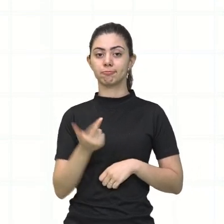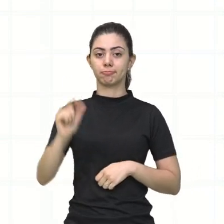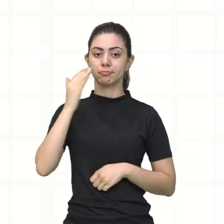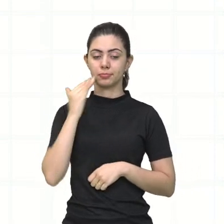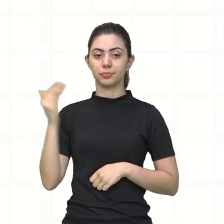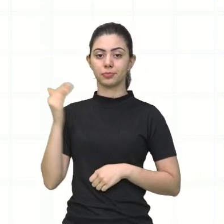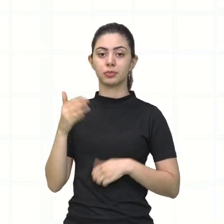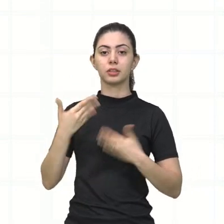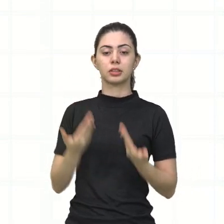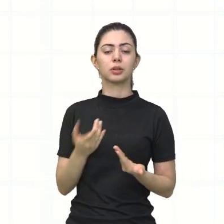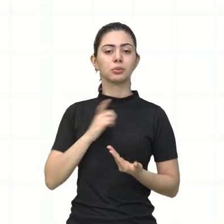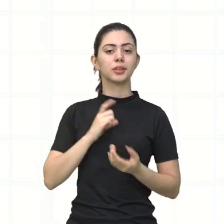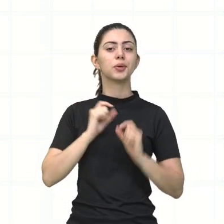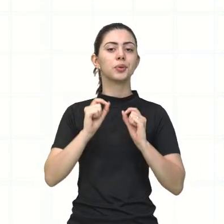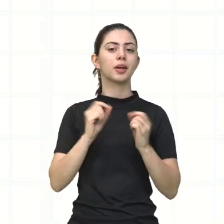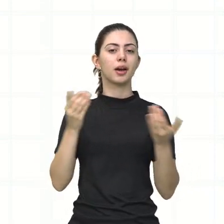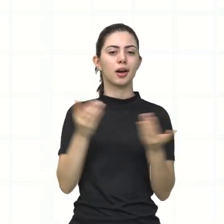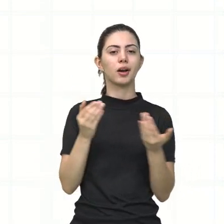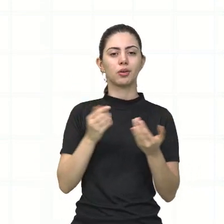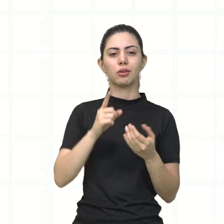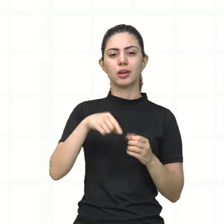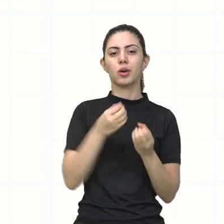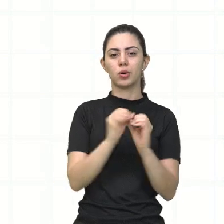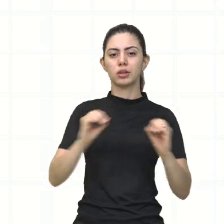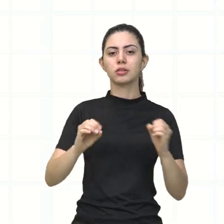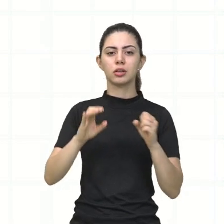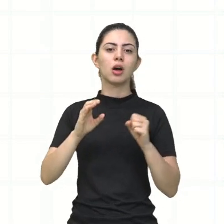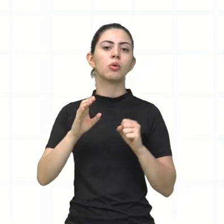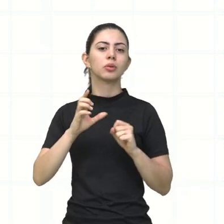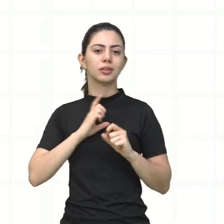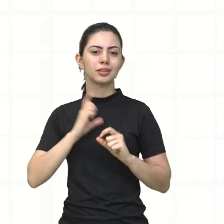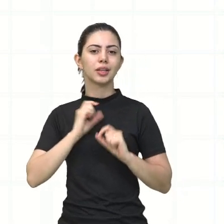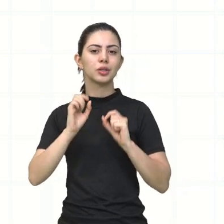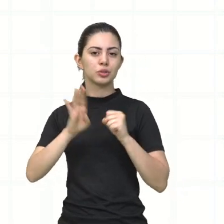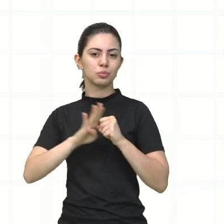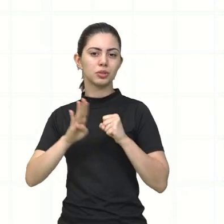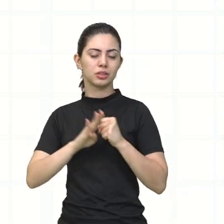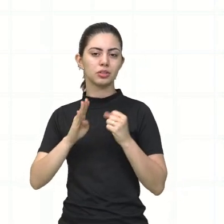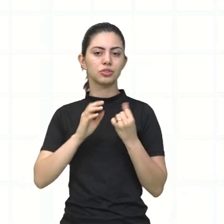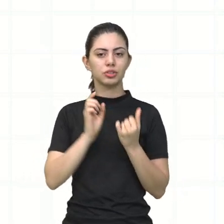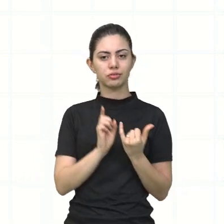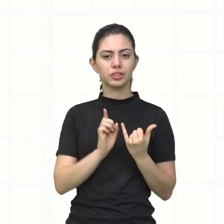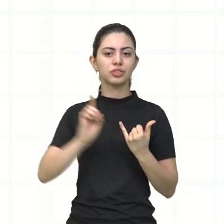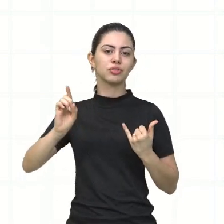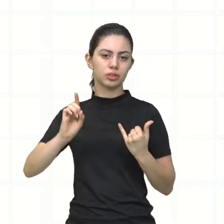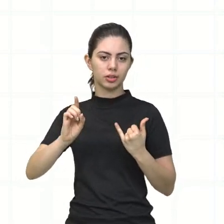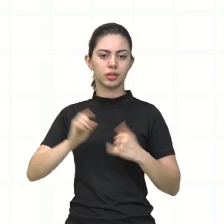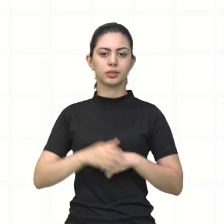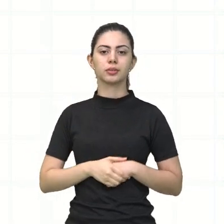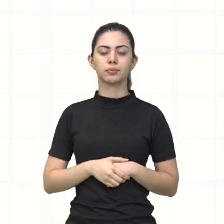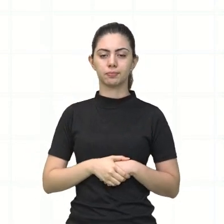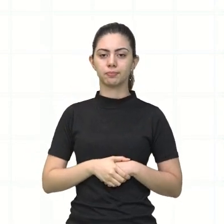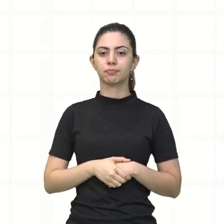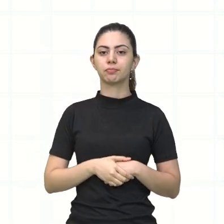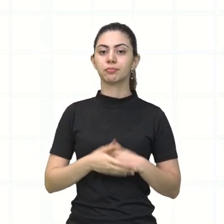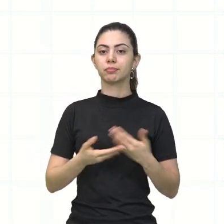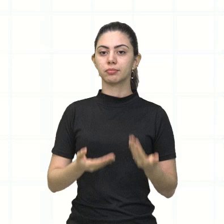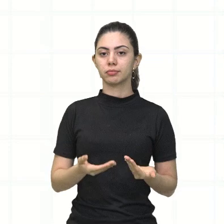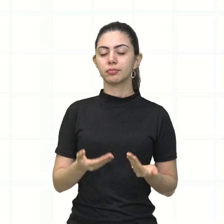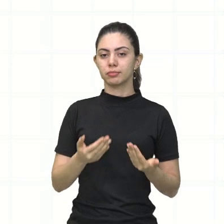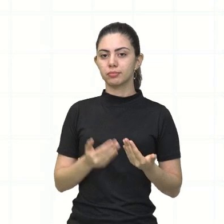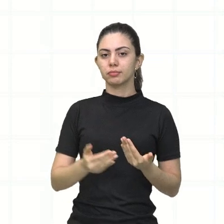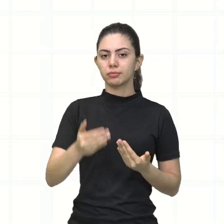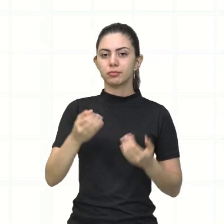E as objetivas diretas, agora lembrando, estamos falando das substantivas, né? Estamos aqui na segunda da substantiva, que cumprem a função de